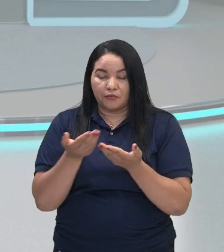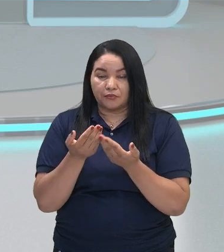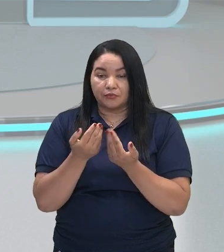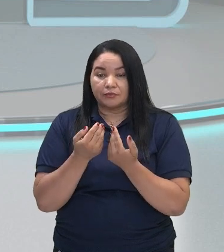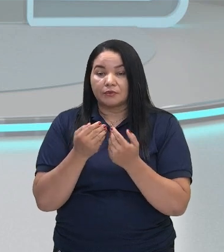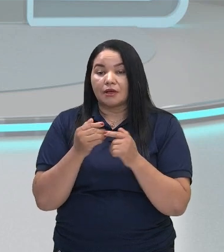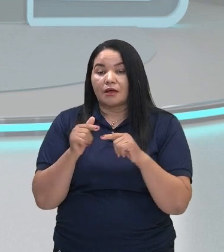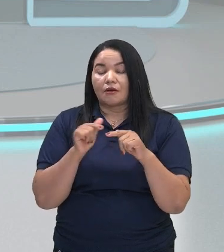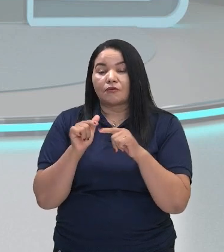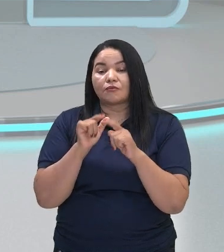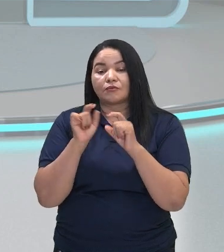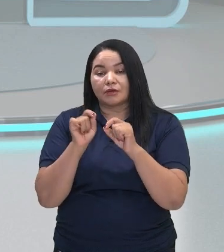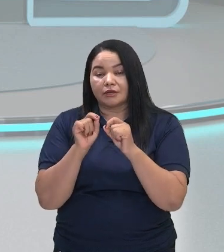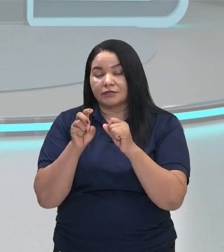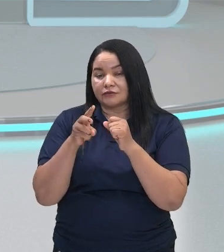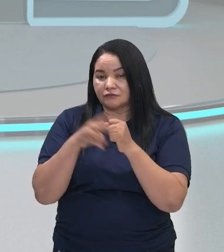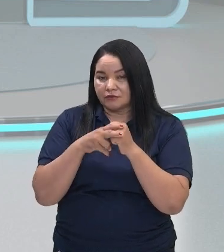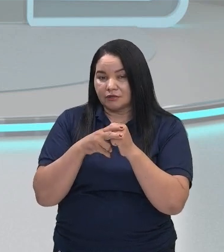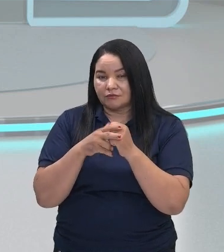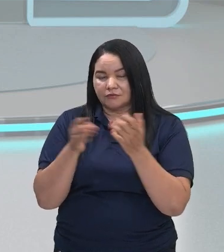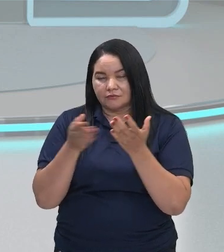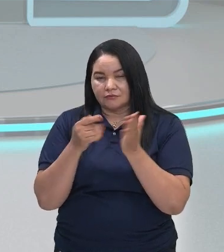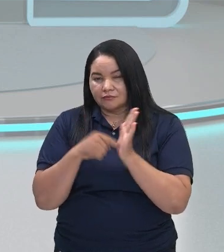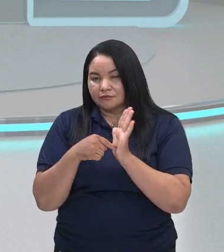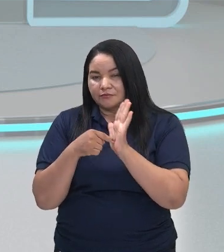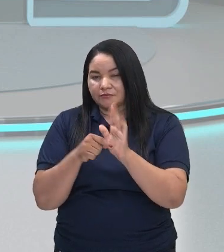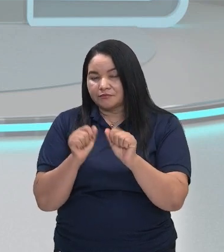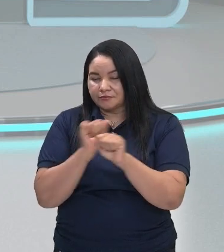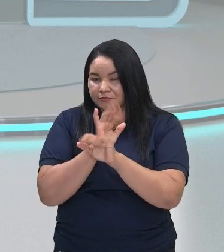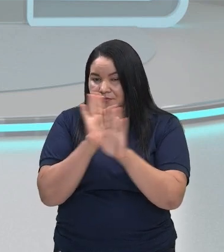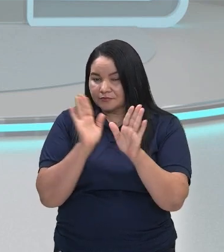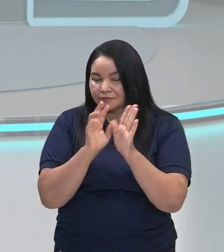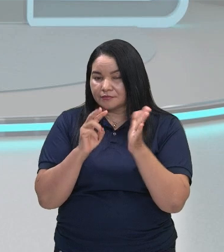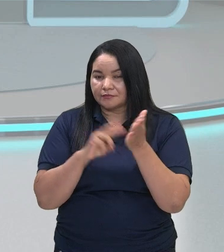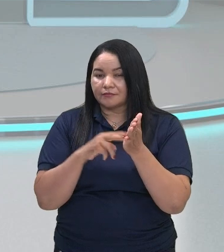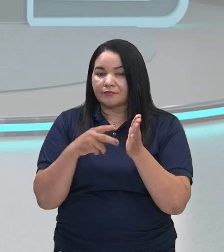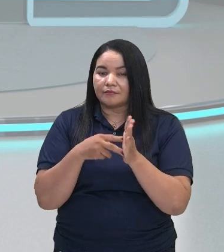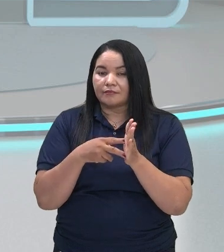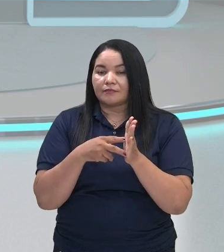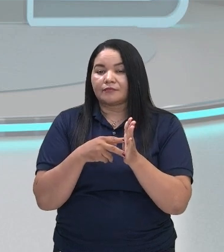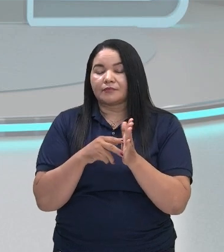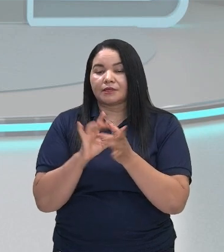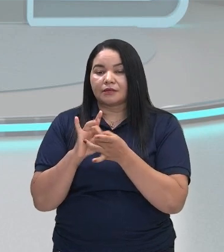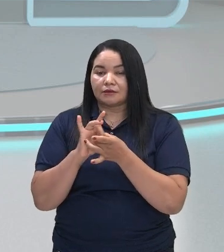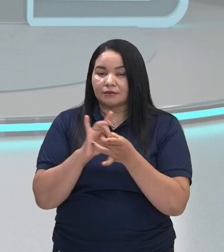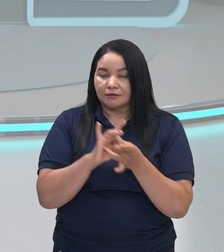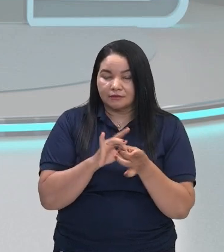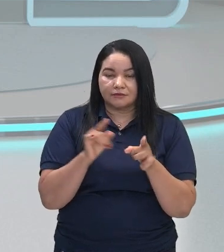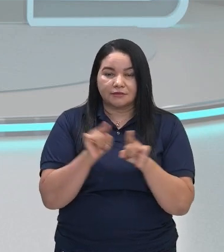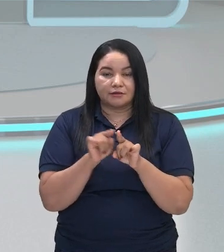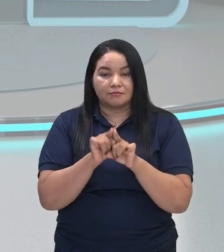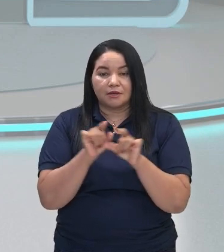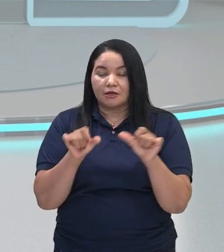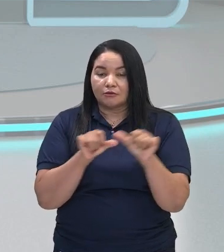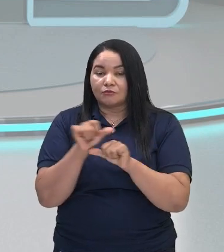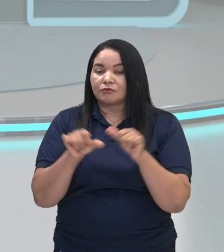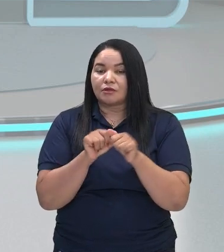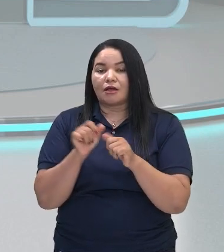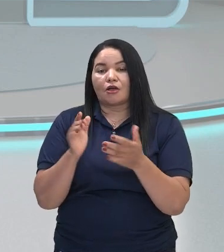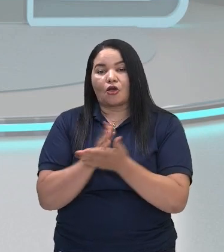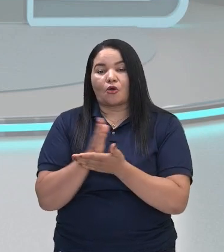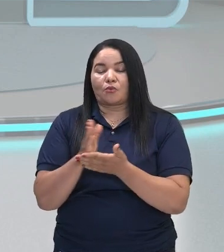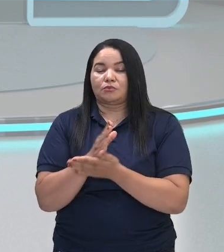eles vão clarear, né, o sentido ali, o significado daquele contexto e modificar, às vezes, o sentido